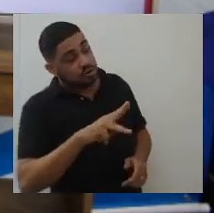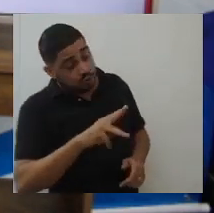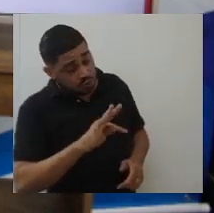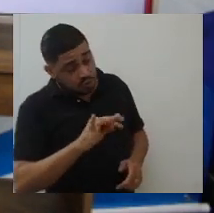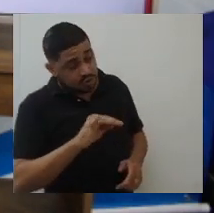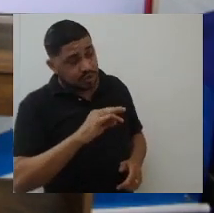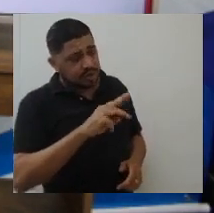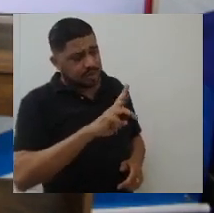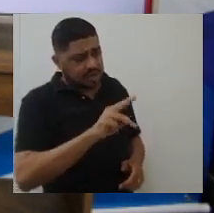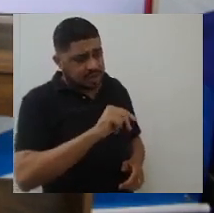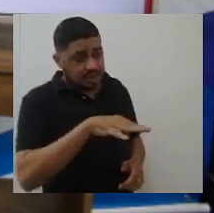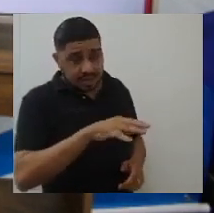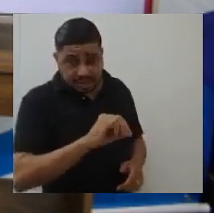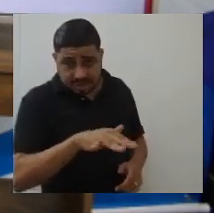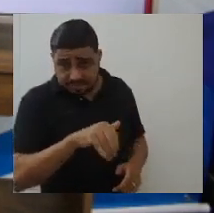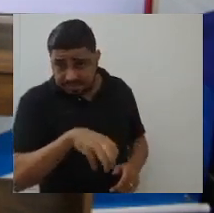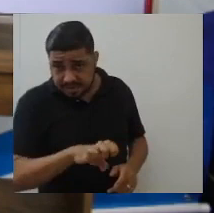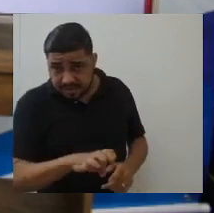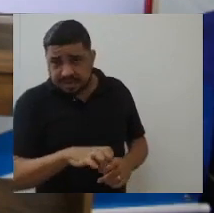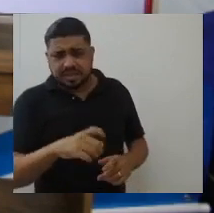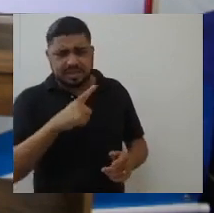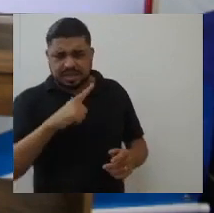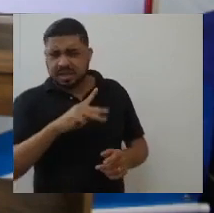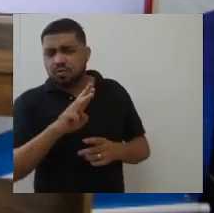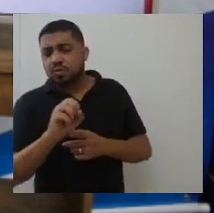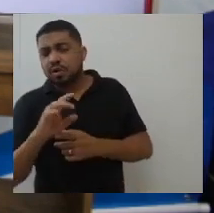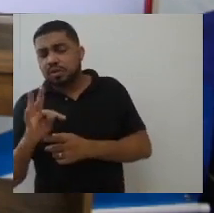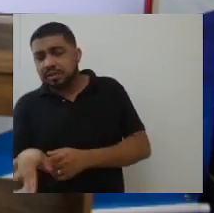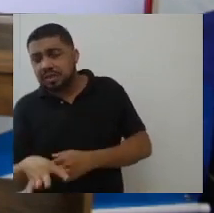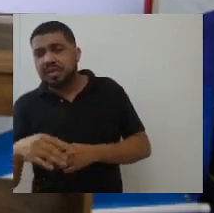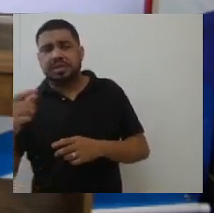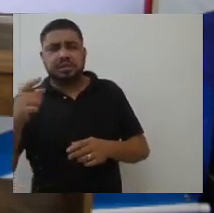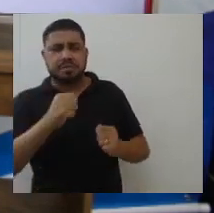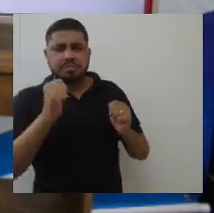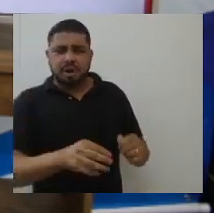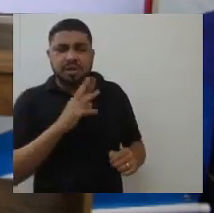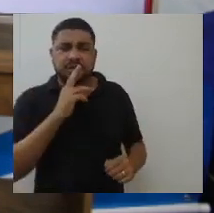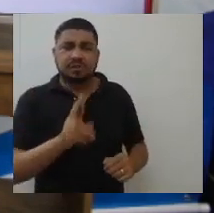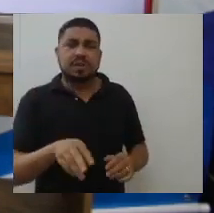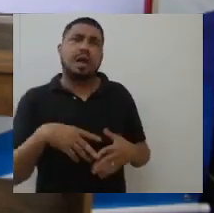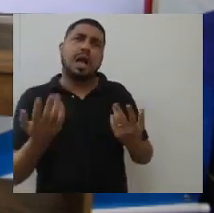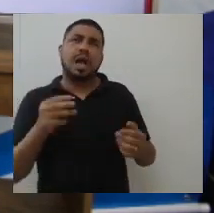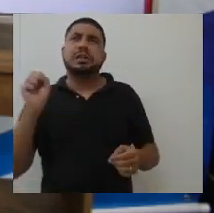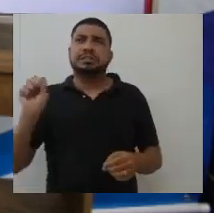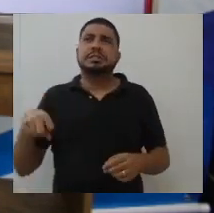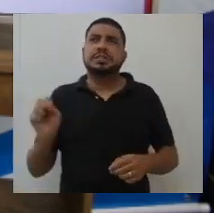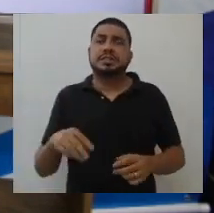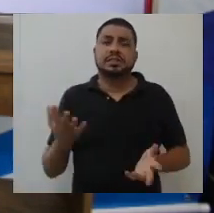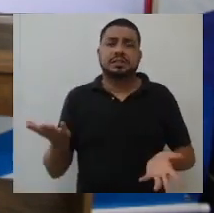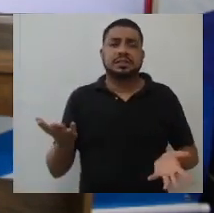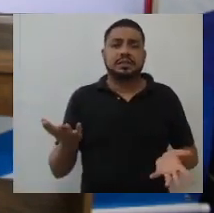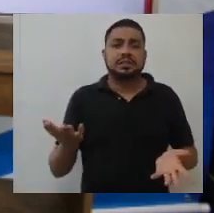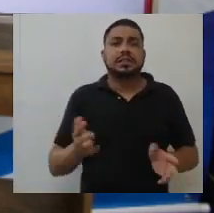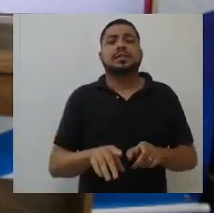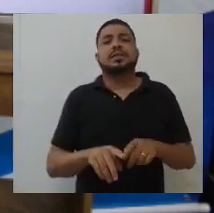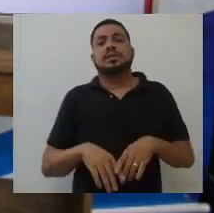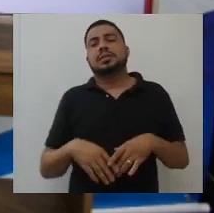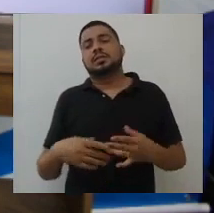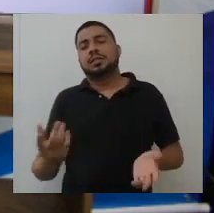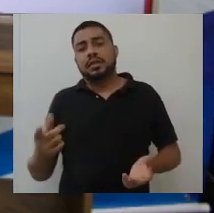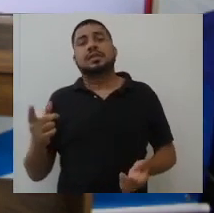your name? Qual o teu nome? Observa que tem um what lá no começo, um W8 question. A pessoa não pode me responder, sim, né?